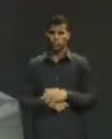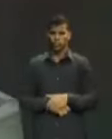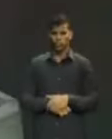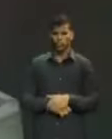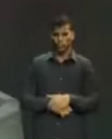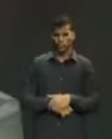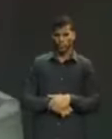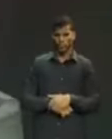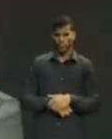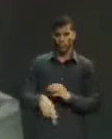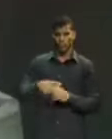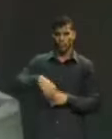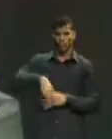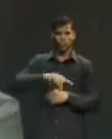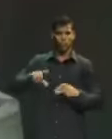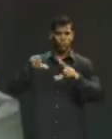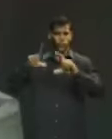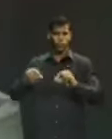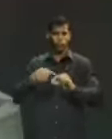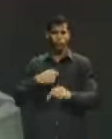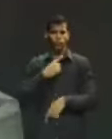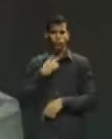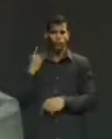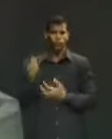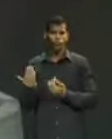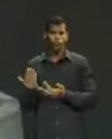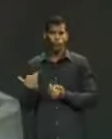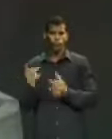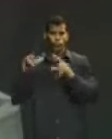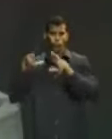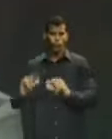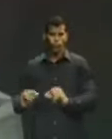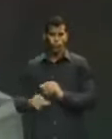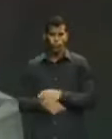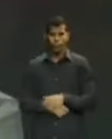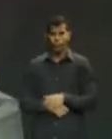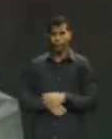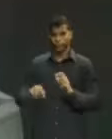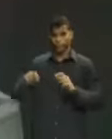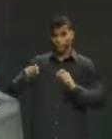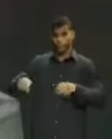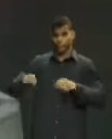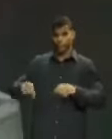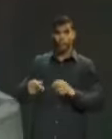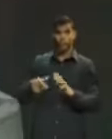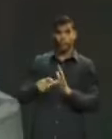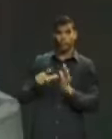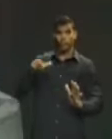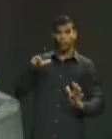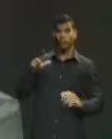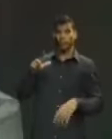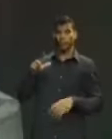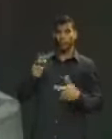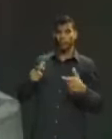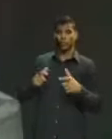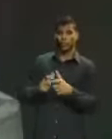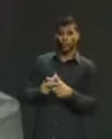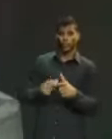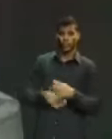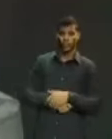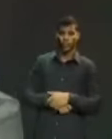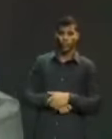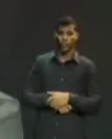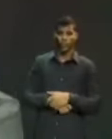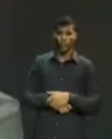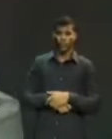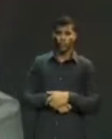nós possamos reduzir a mortalidade juvenil, como foi possível no passado reduzir a mortalidade infantil,